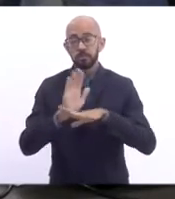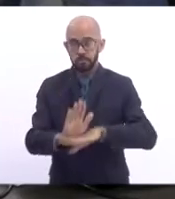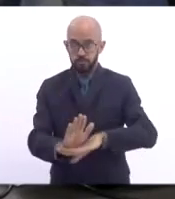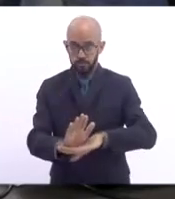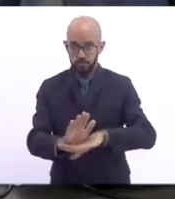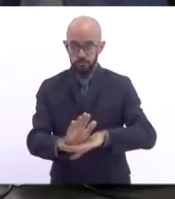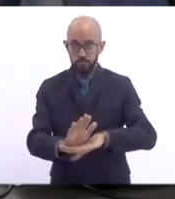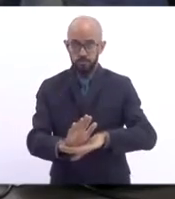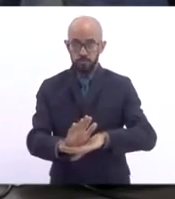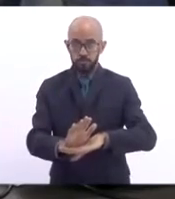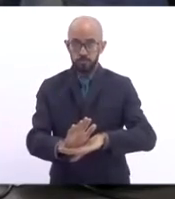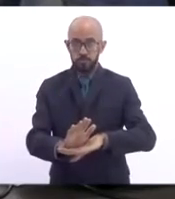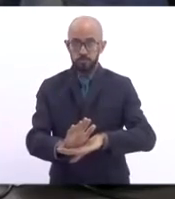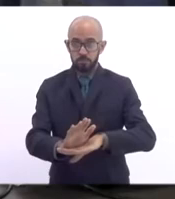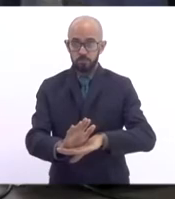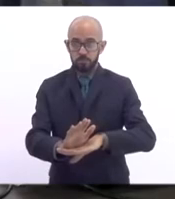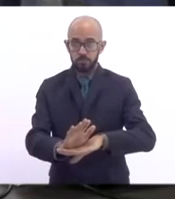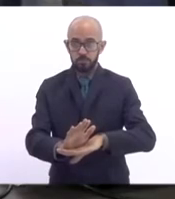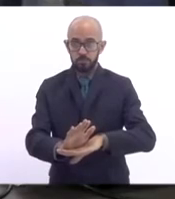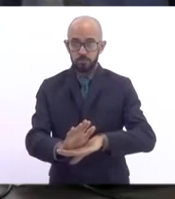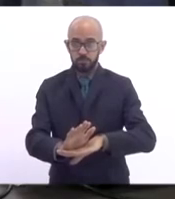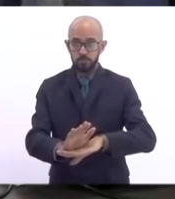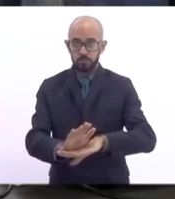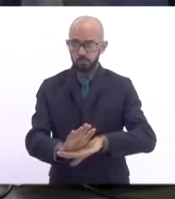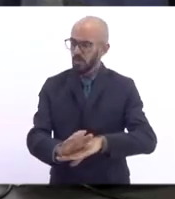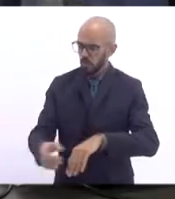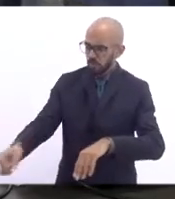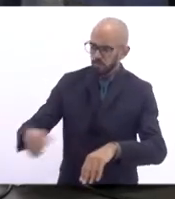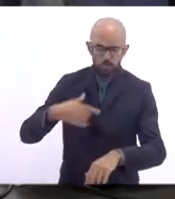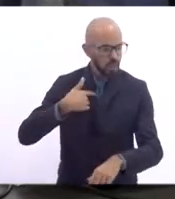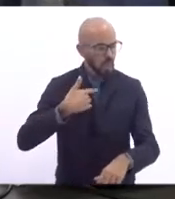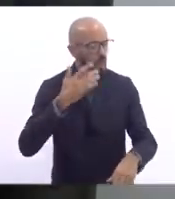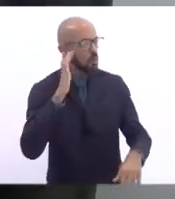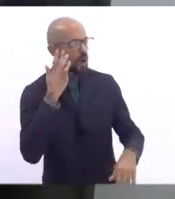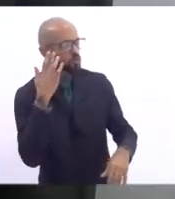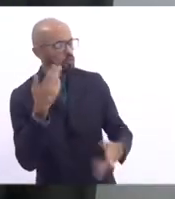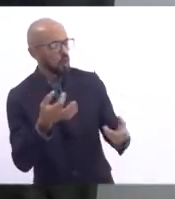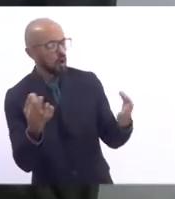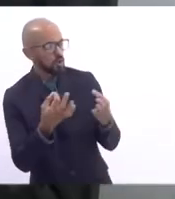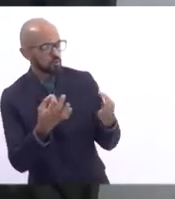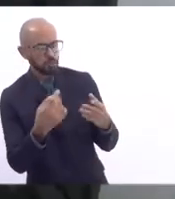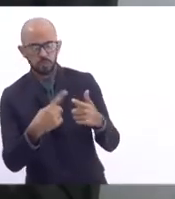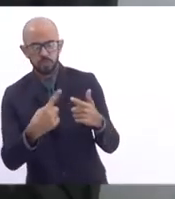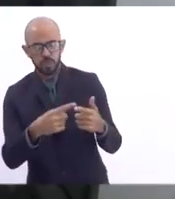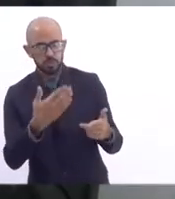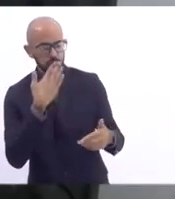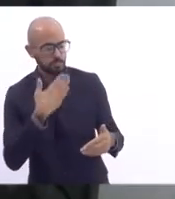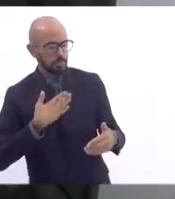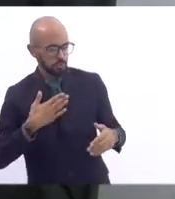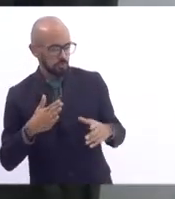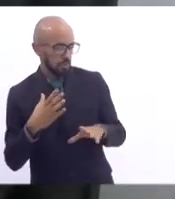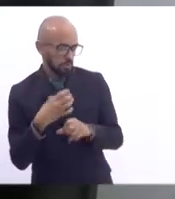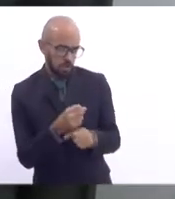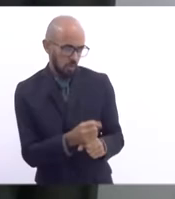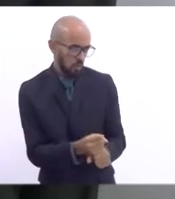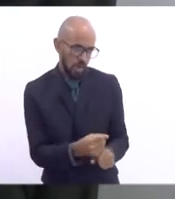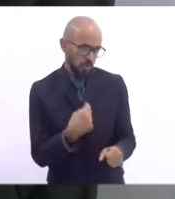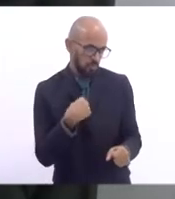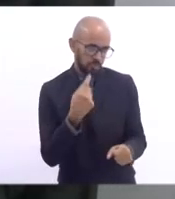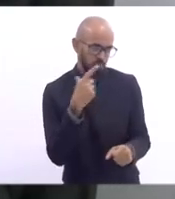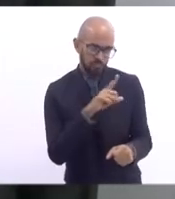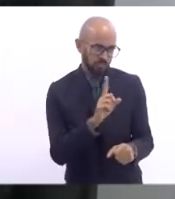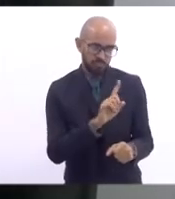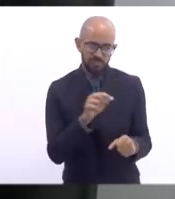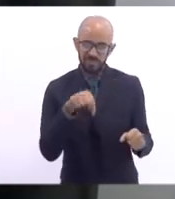para dar um E eu tô achando Rosário se você me pedisse para calcular eu não tenho condição